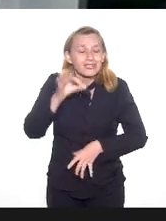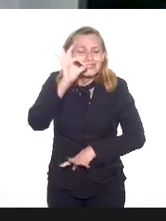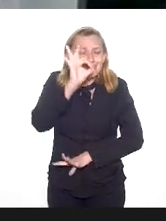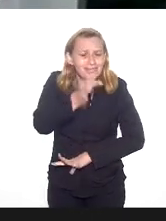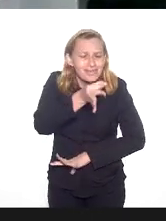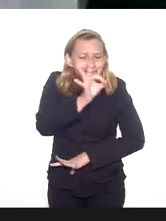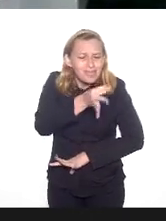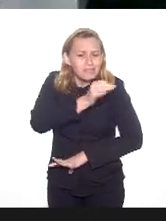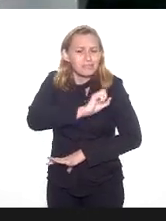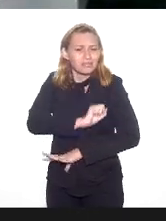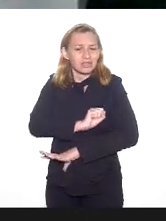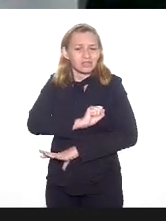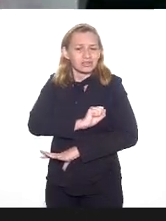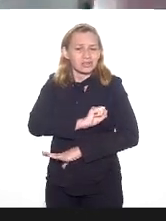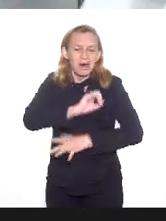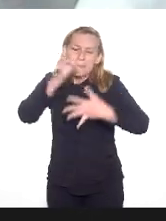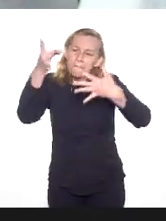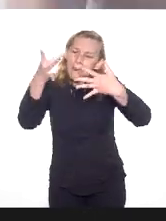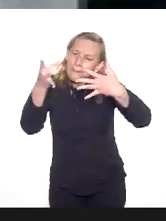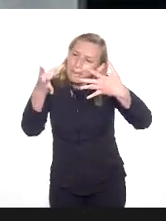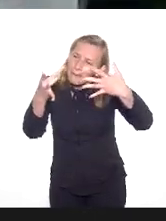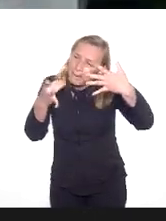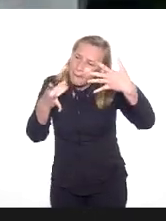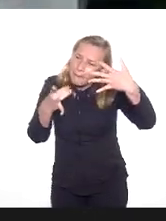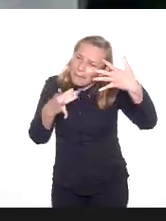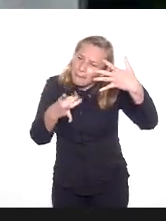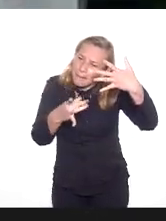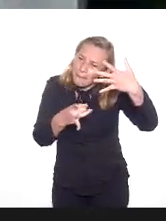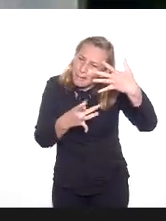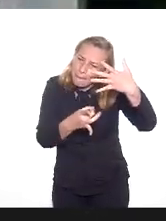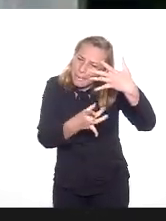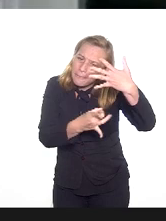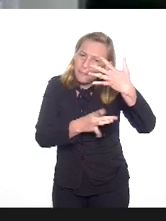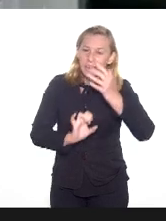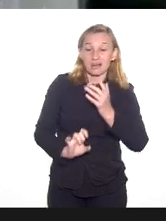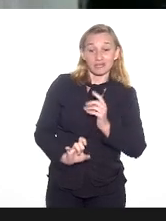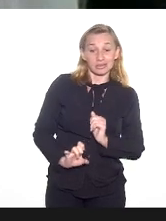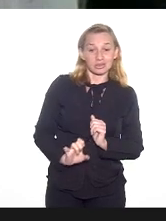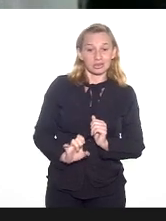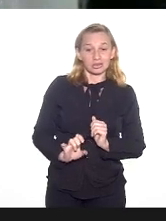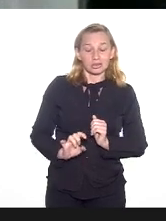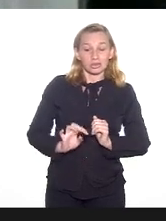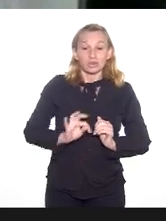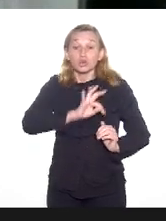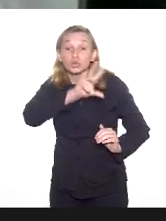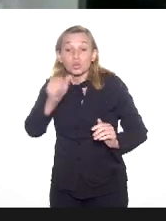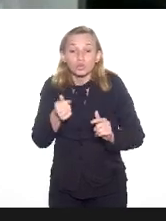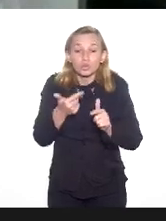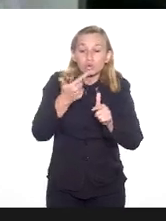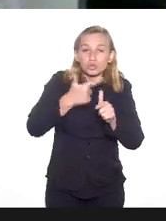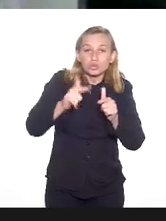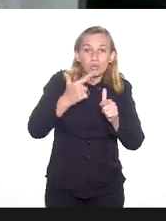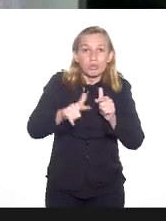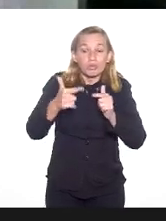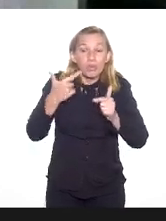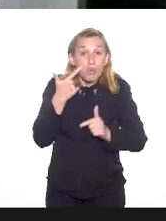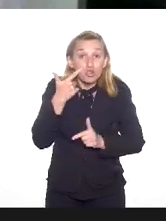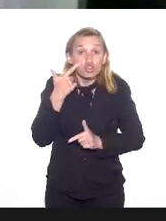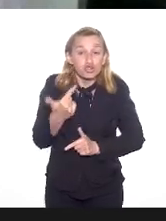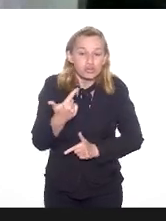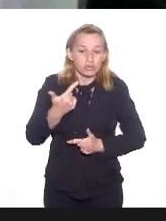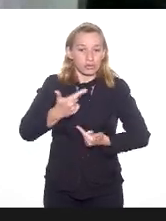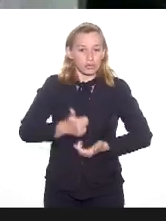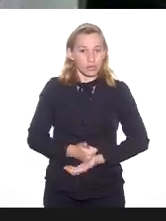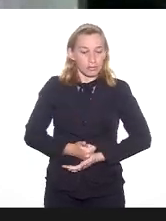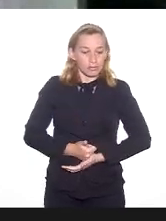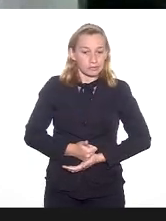exatamente destrinchar o emaranhado de artimanhas que